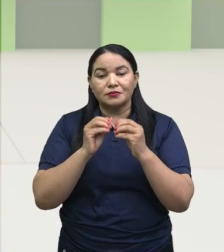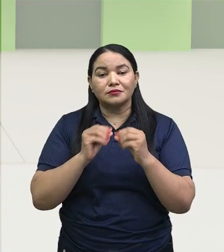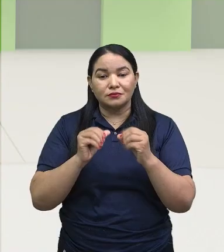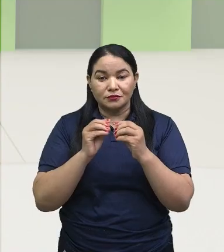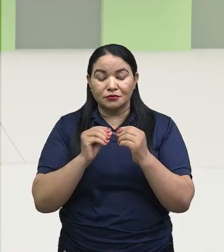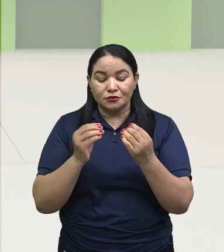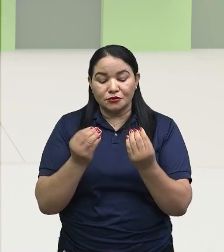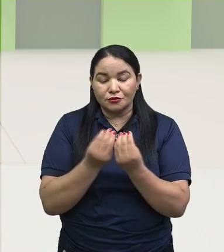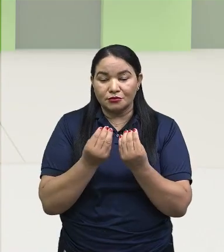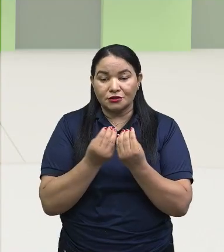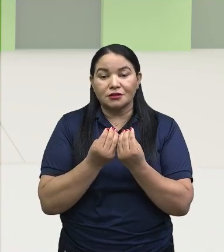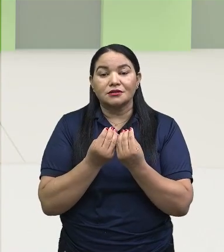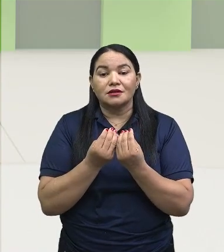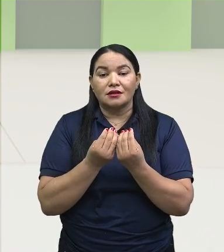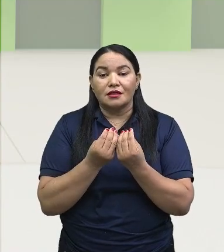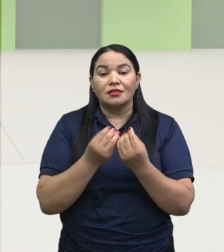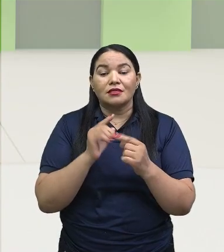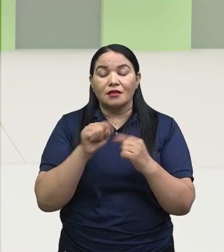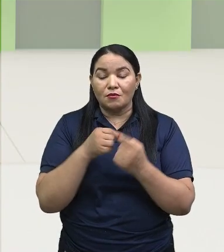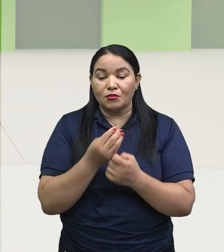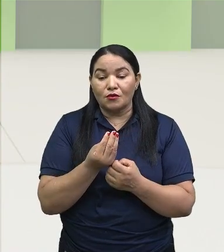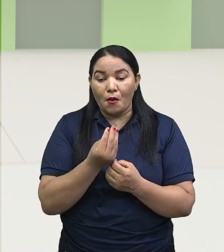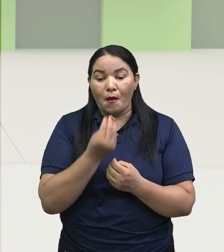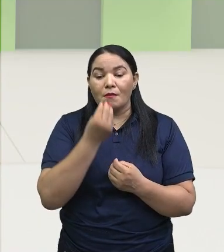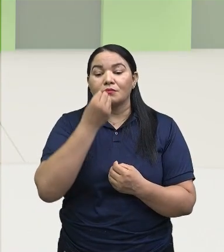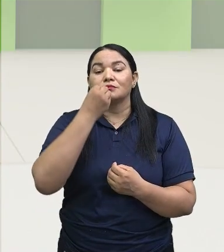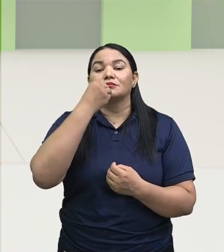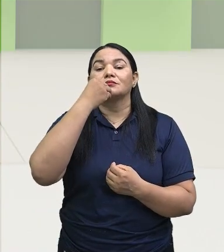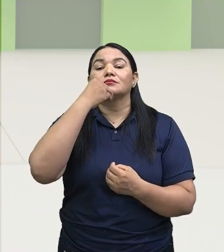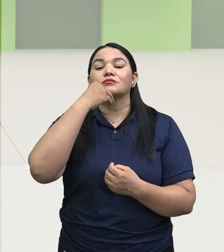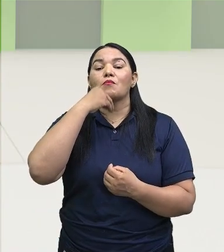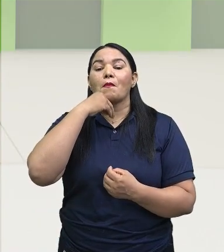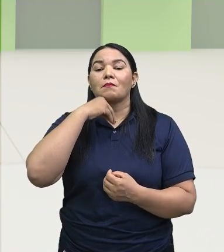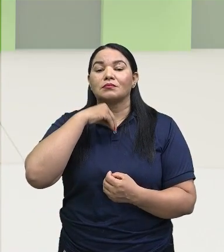E aí depois a gente vai engolir, esse alimento passa aí, ó, como a gente